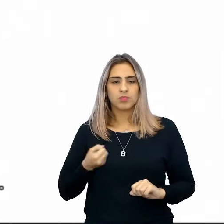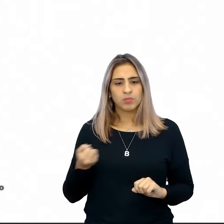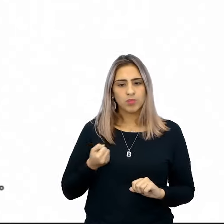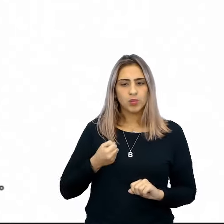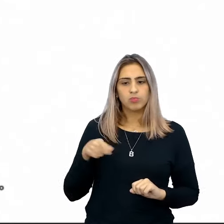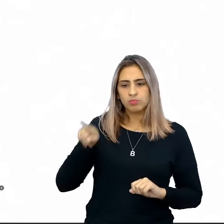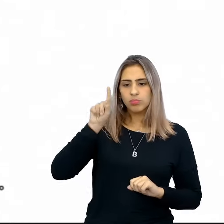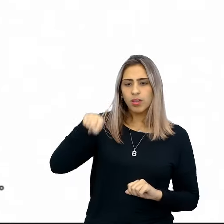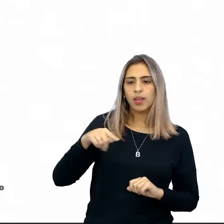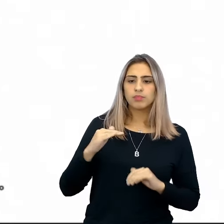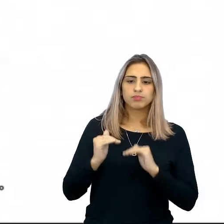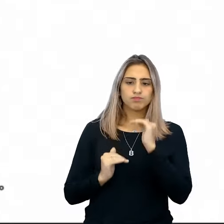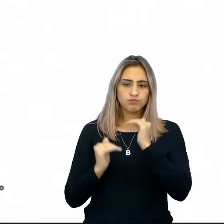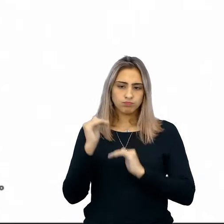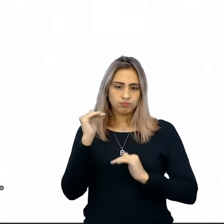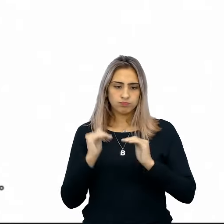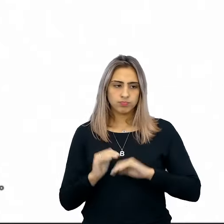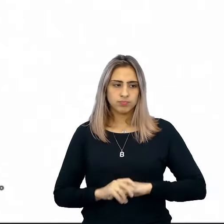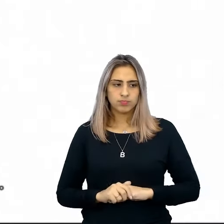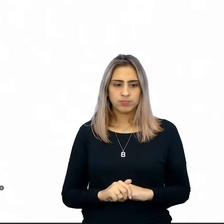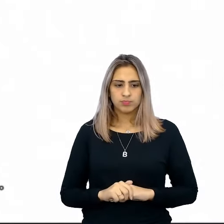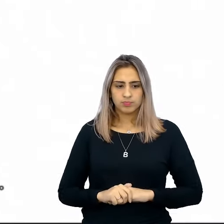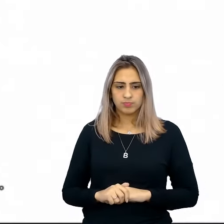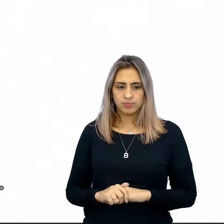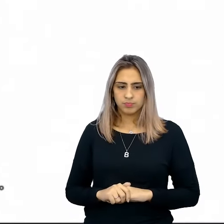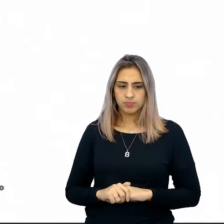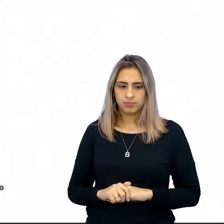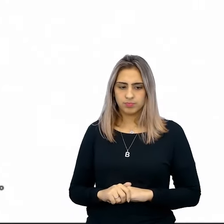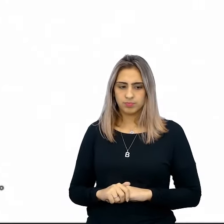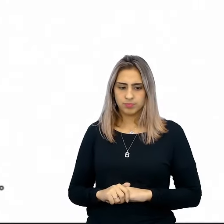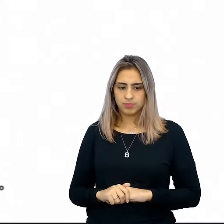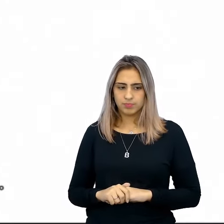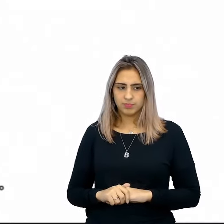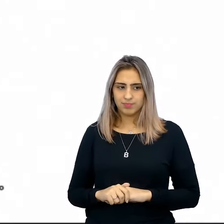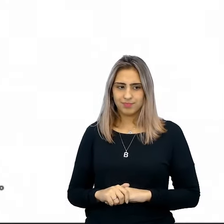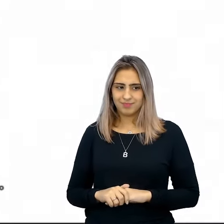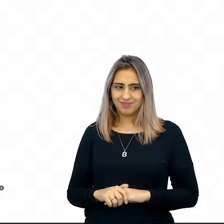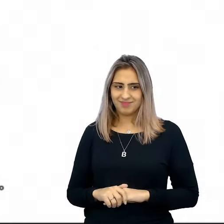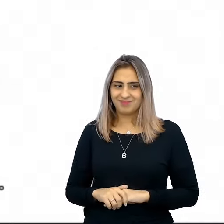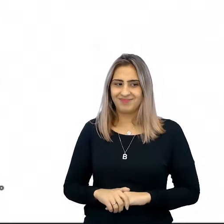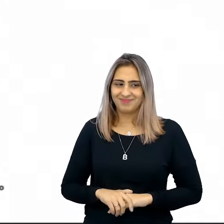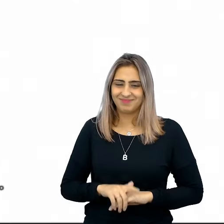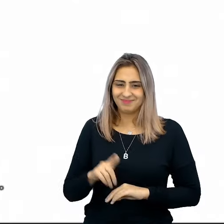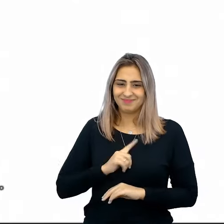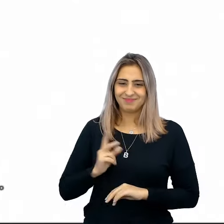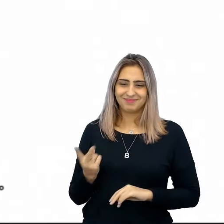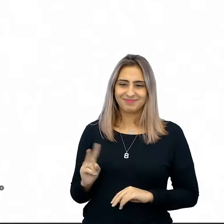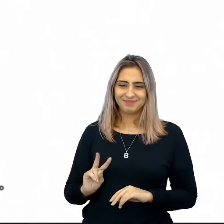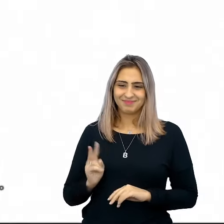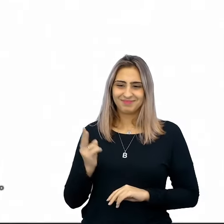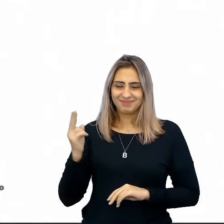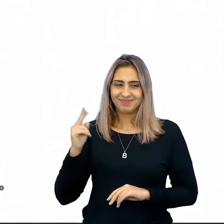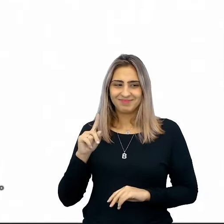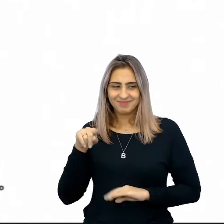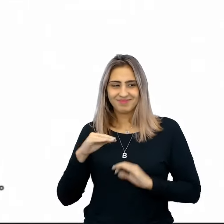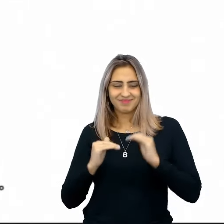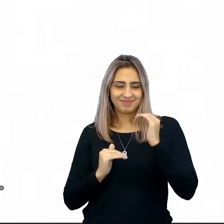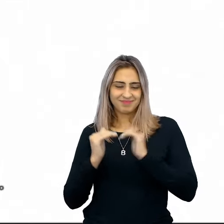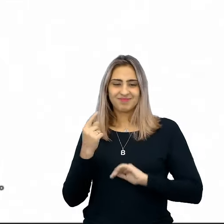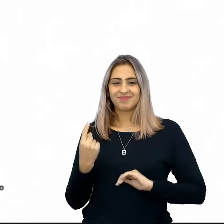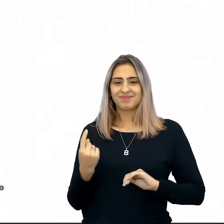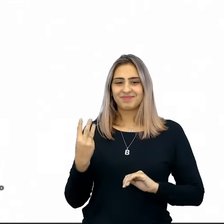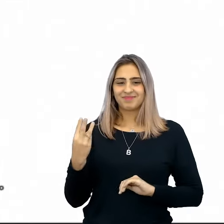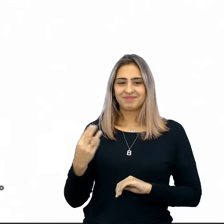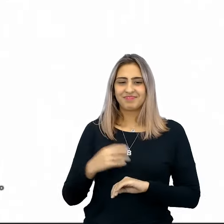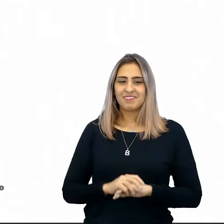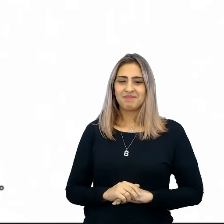ele é posicional, então, dependendo de onde está o número, ele vai ter um valor, ele não é estático, lá o 3, ele